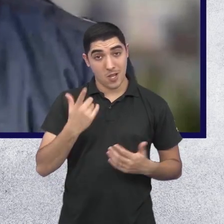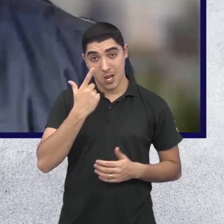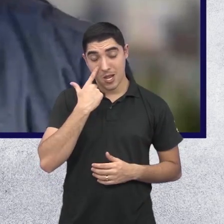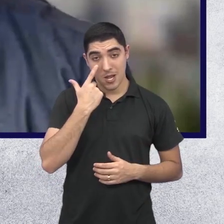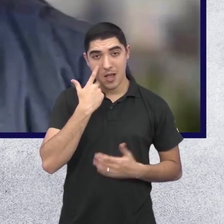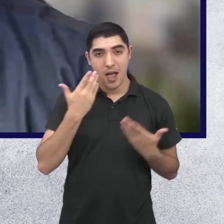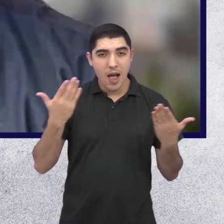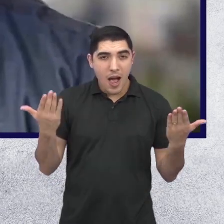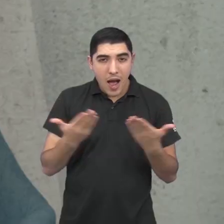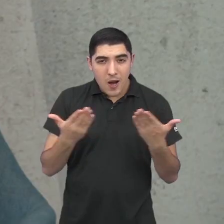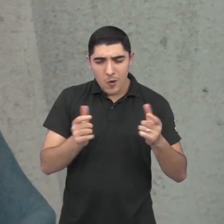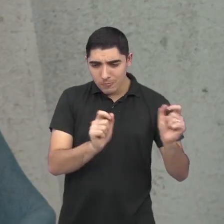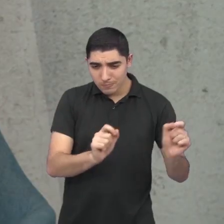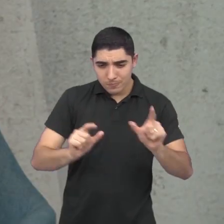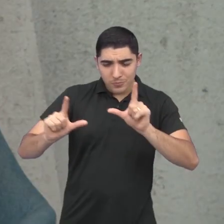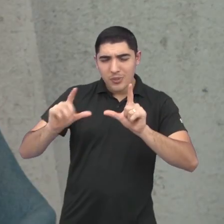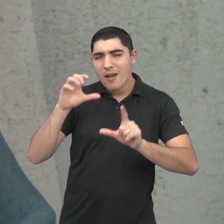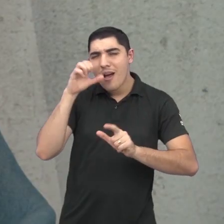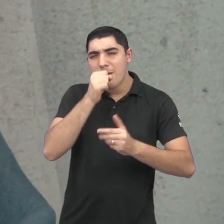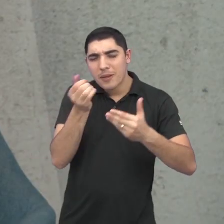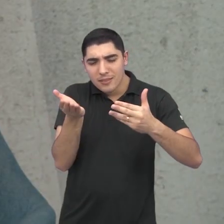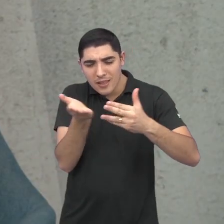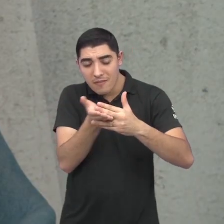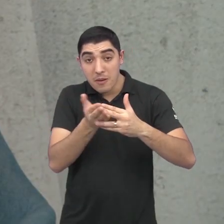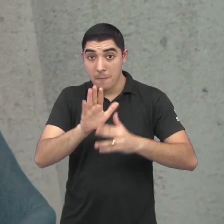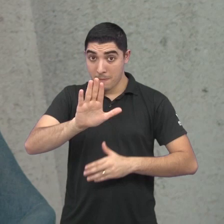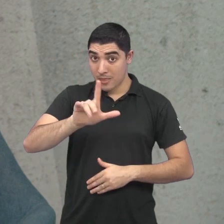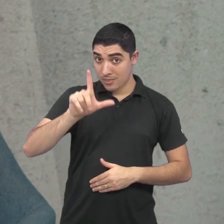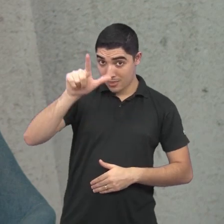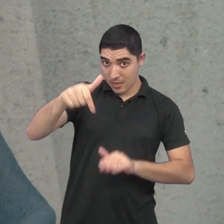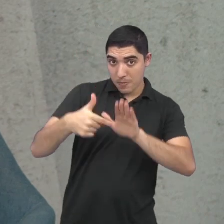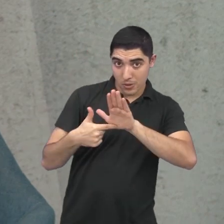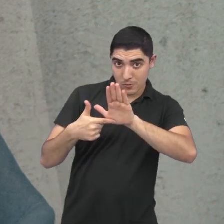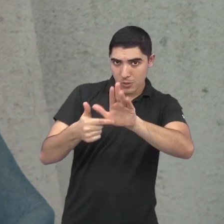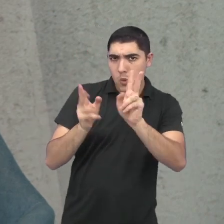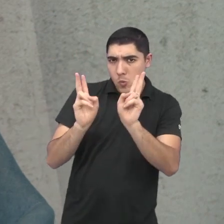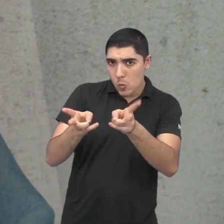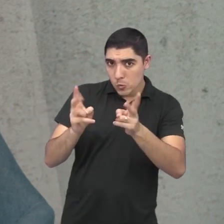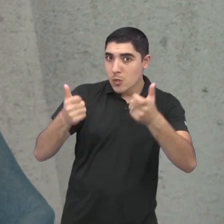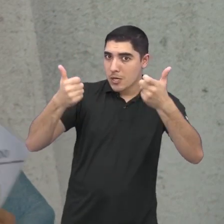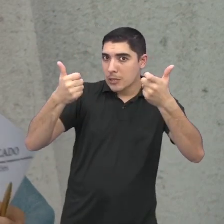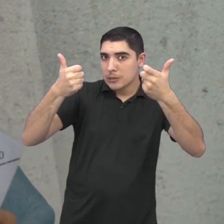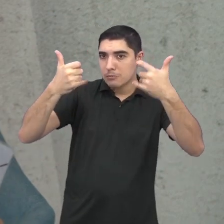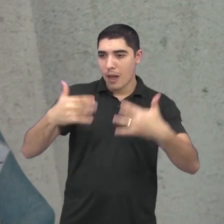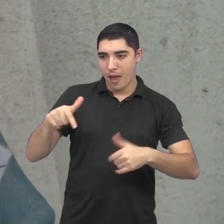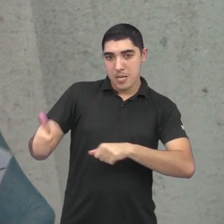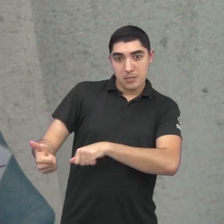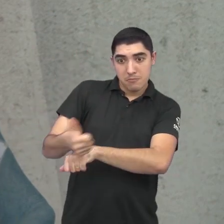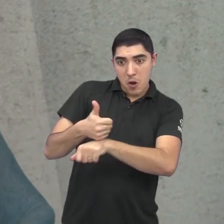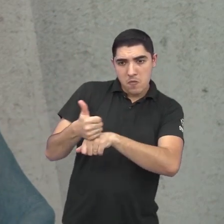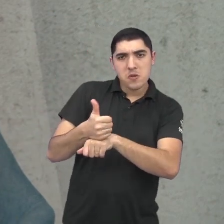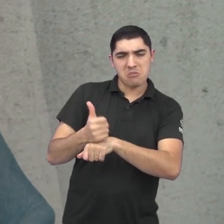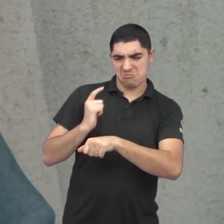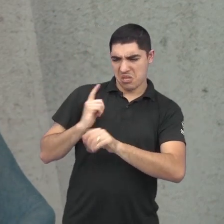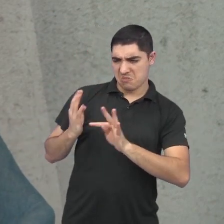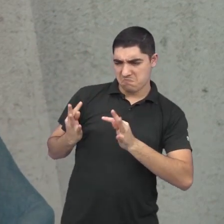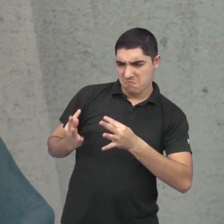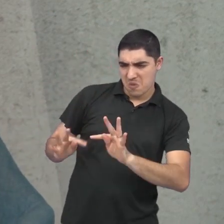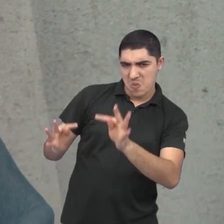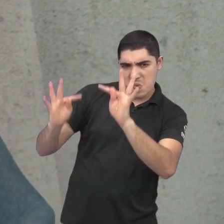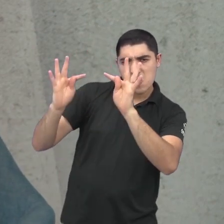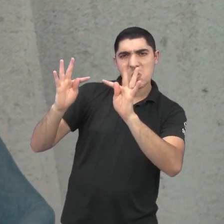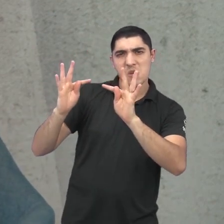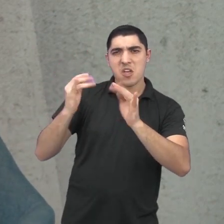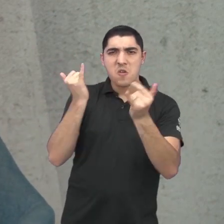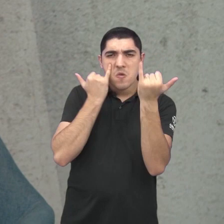Olha, a gente vai para um rápido intervalo, mas no próximo bloco continuamos falando sobre essa profissão que usa tecnologia